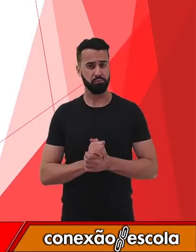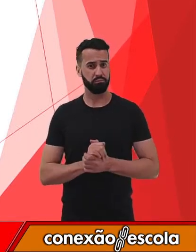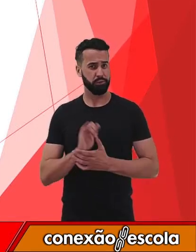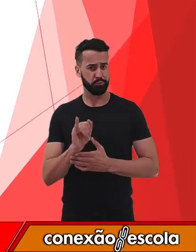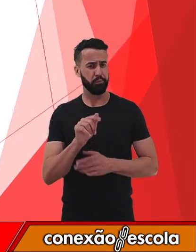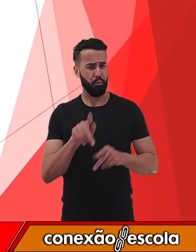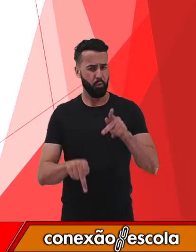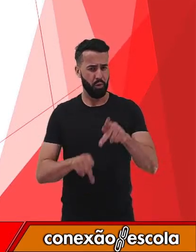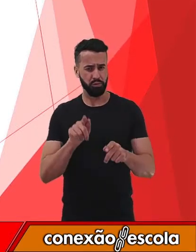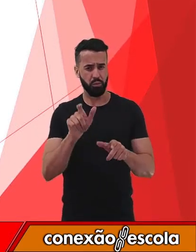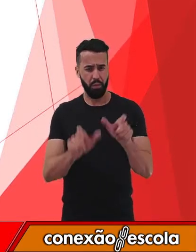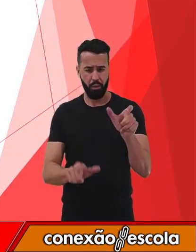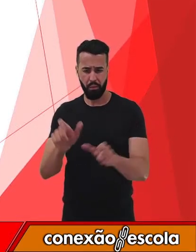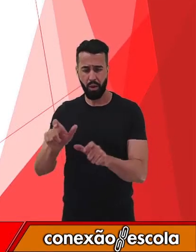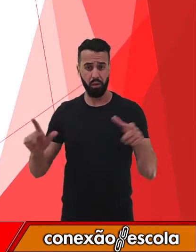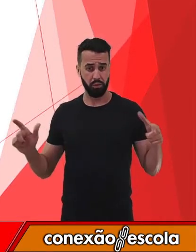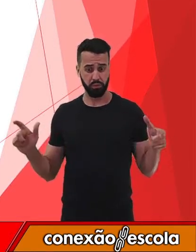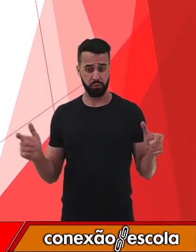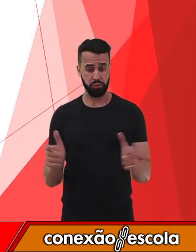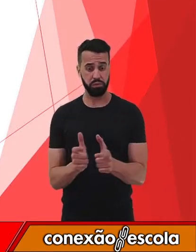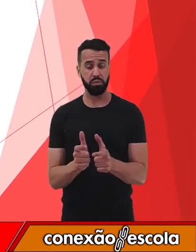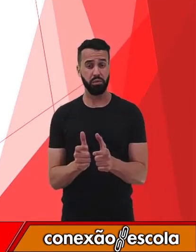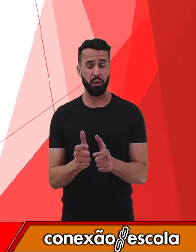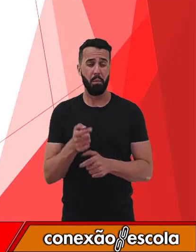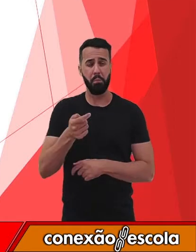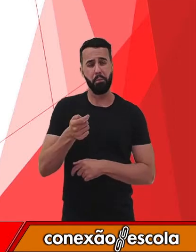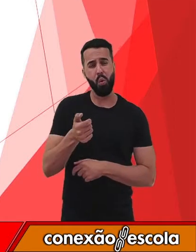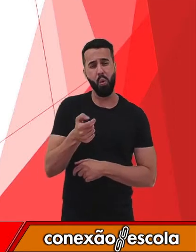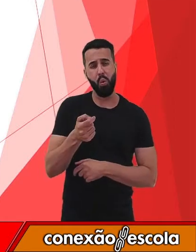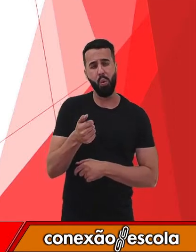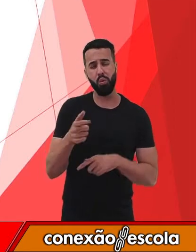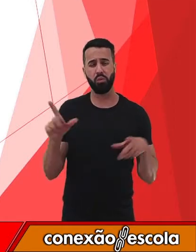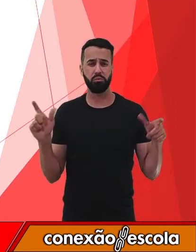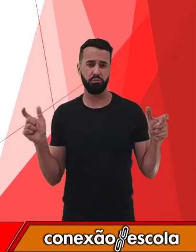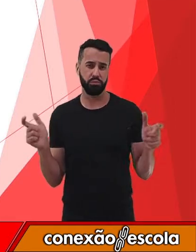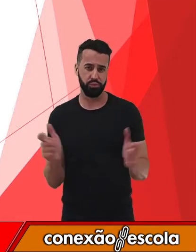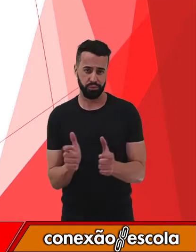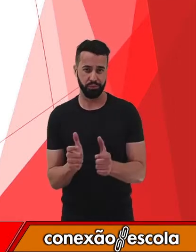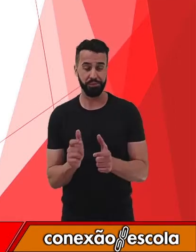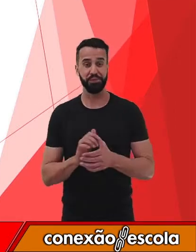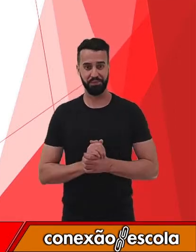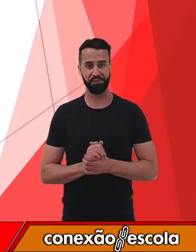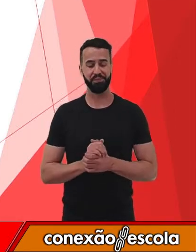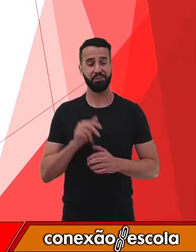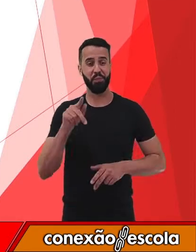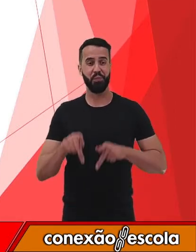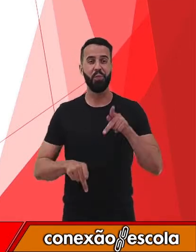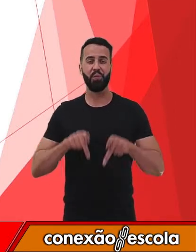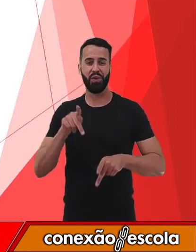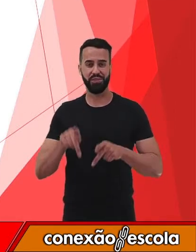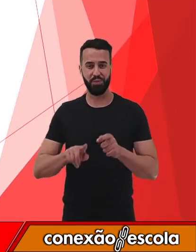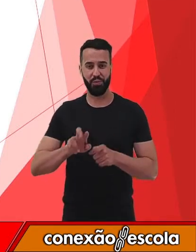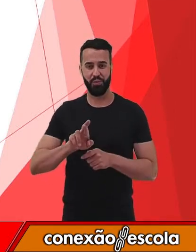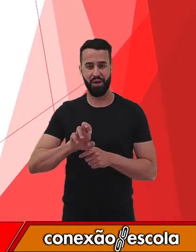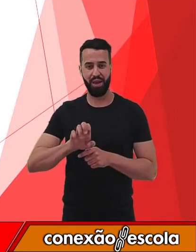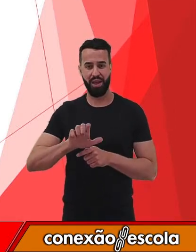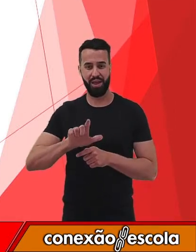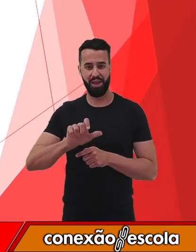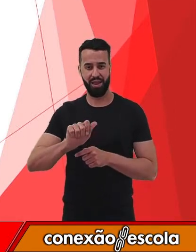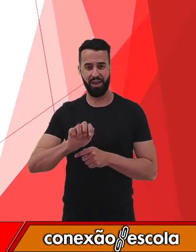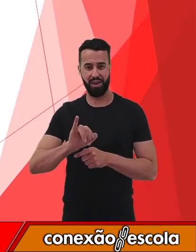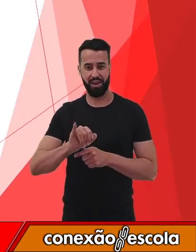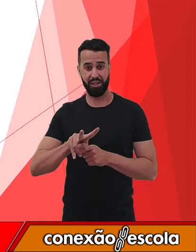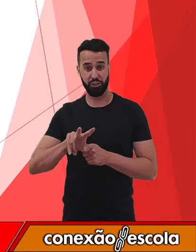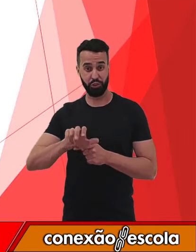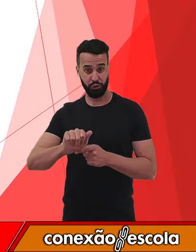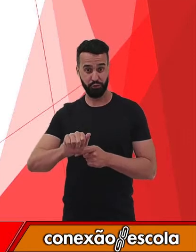tão alto assim, nós vamos dizer que esse lugar é pouco populoso. População relativa ou densidade demográfica. Isso